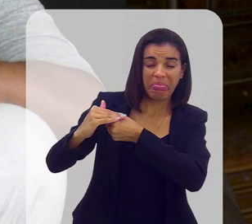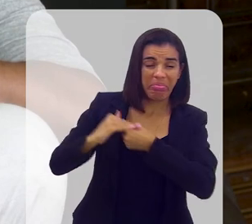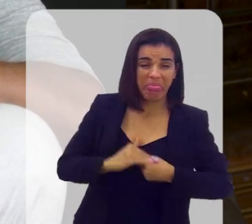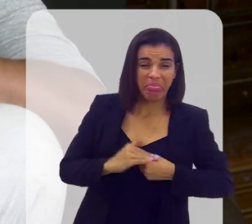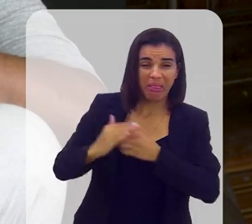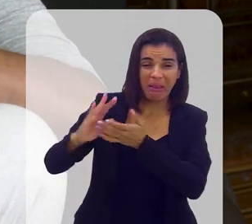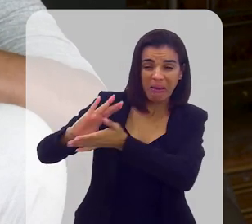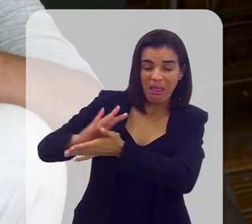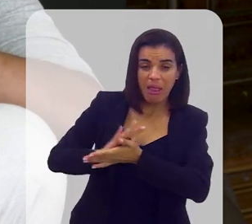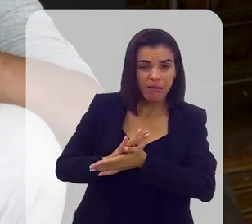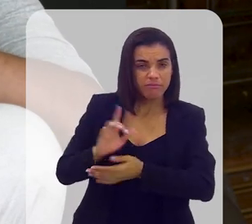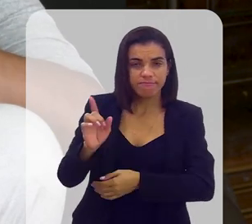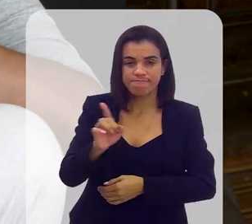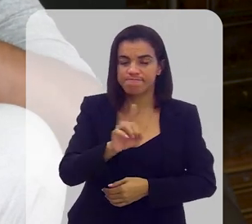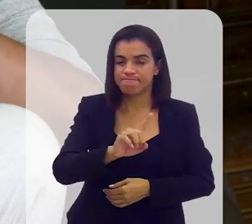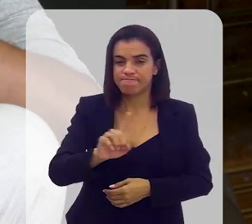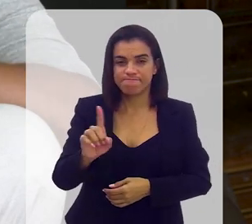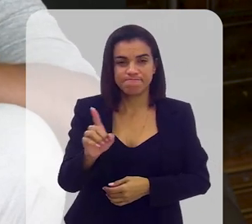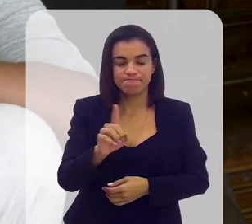foi legal e eu estou triste.